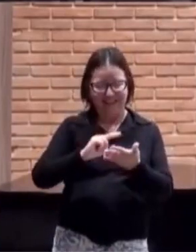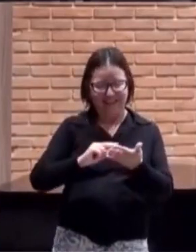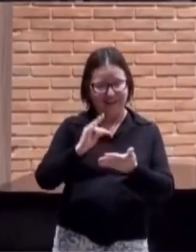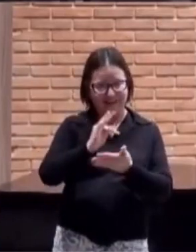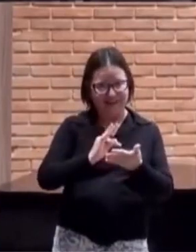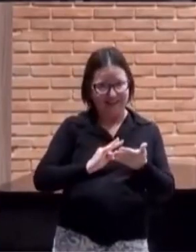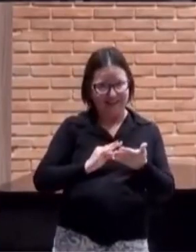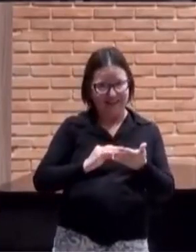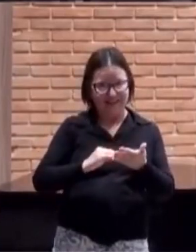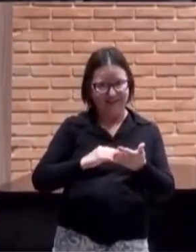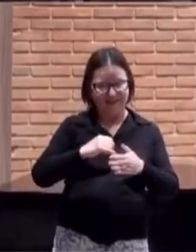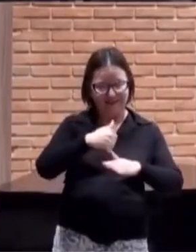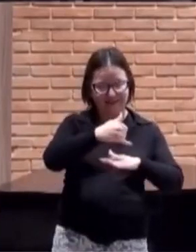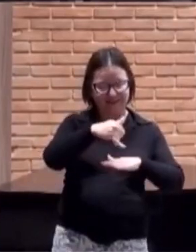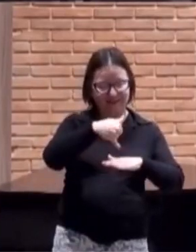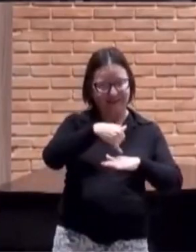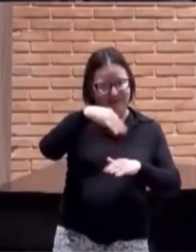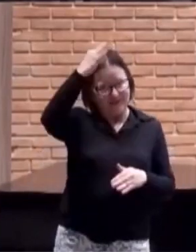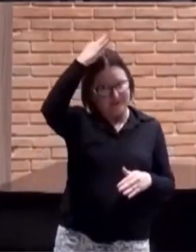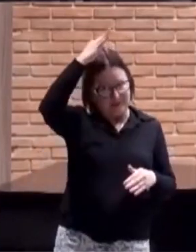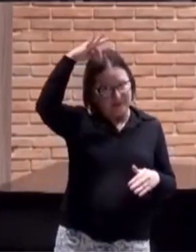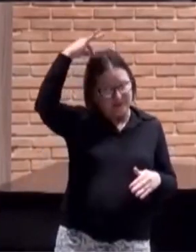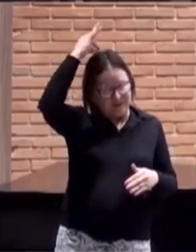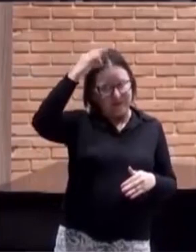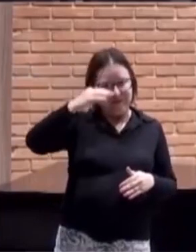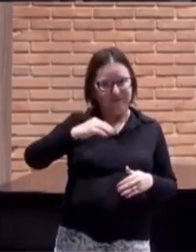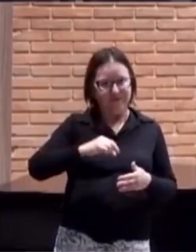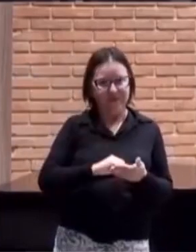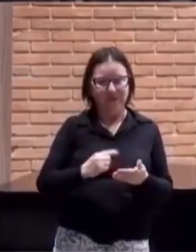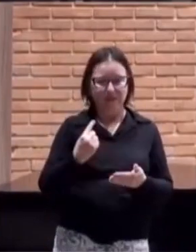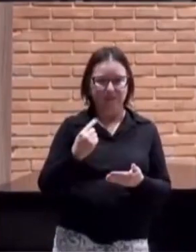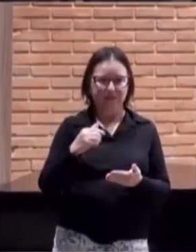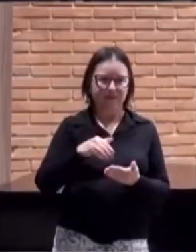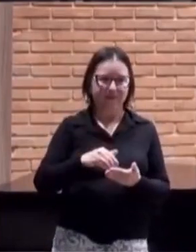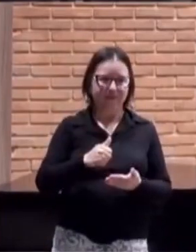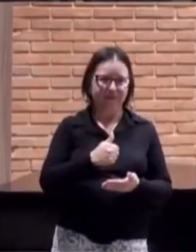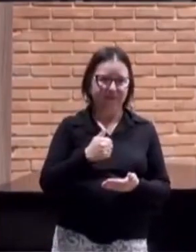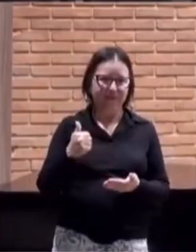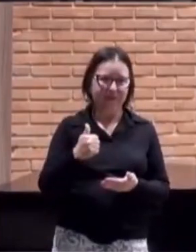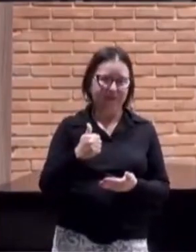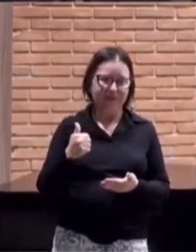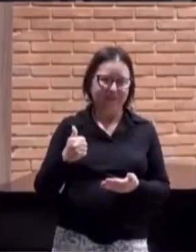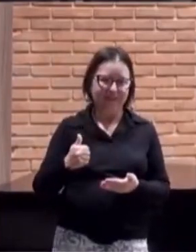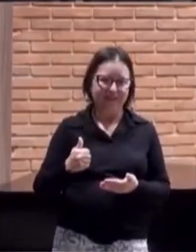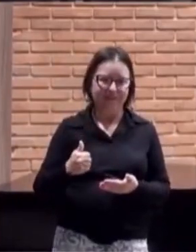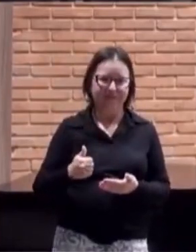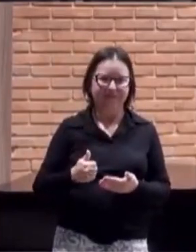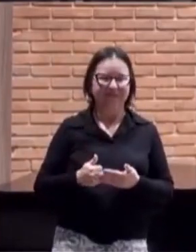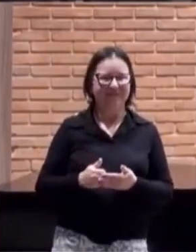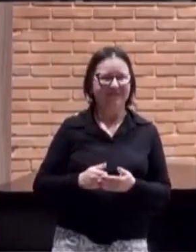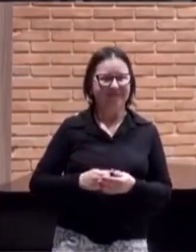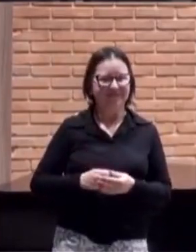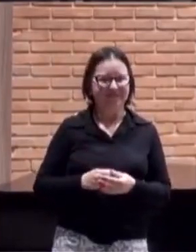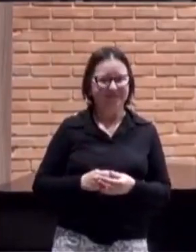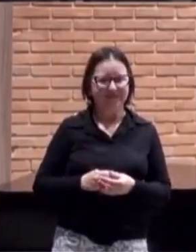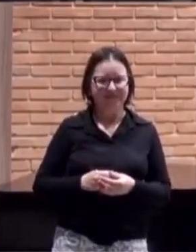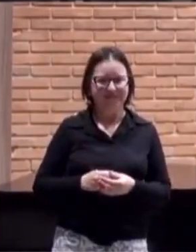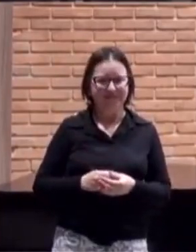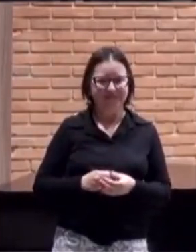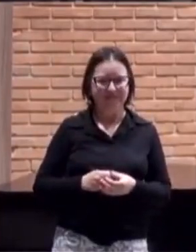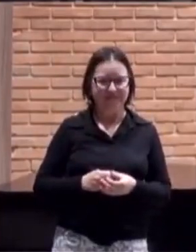unção do Espírito Santo. De 1 a 11, capítulo 16 de João.